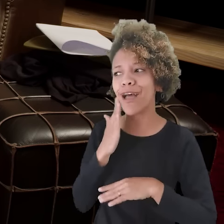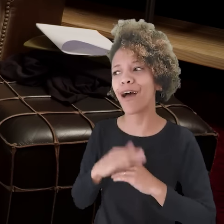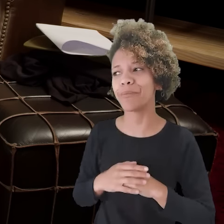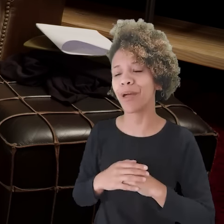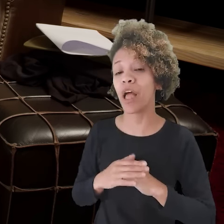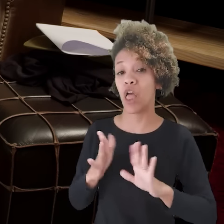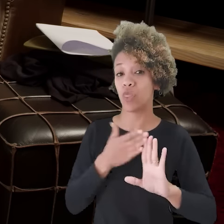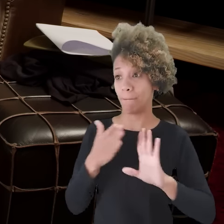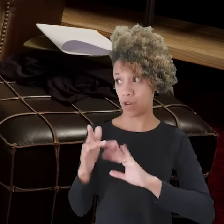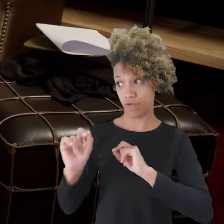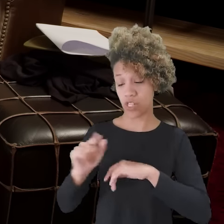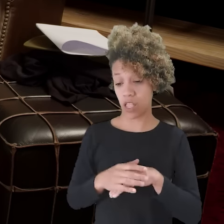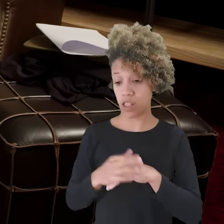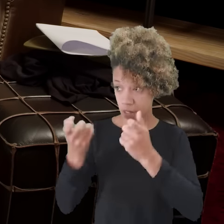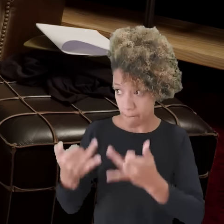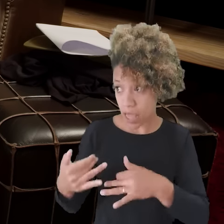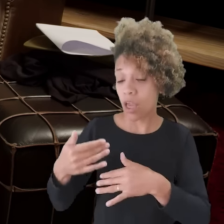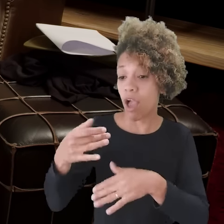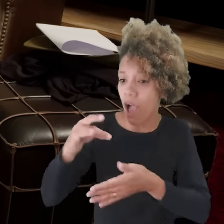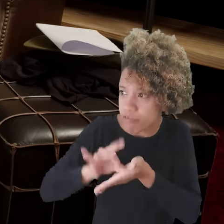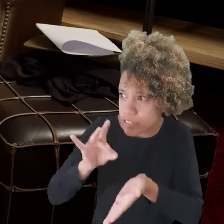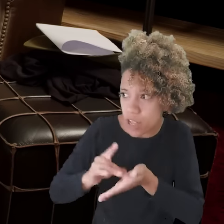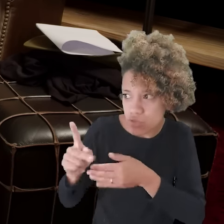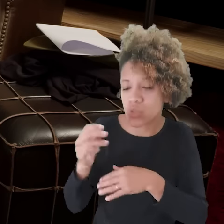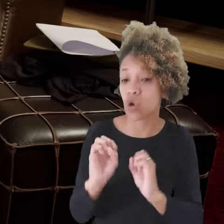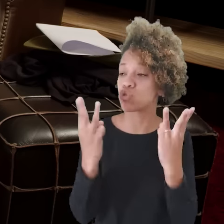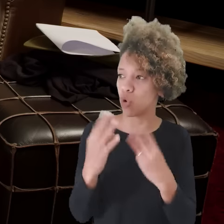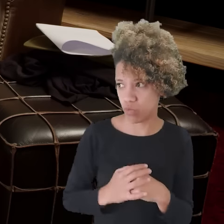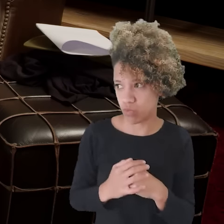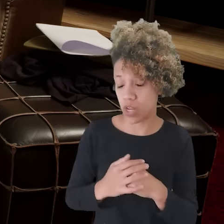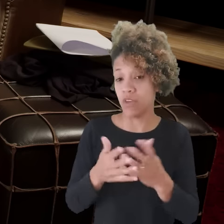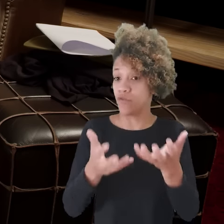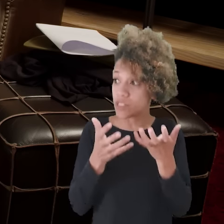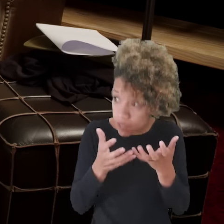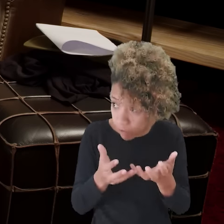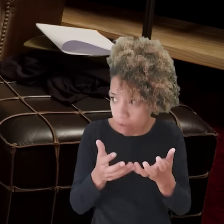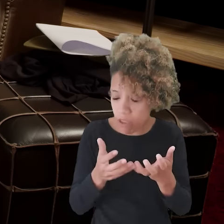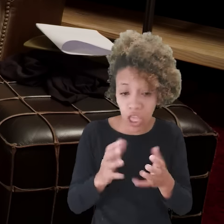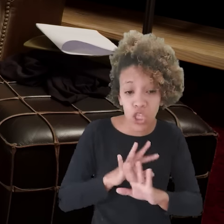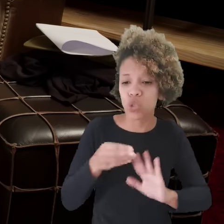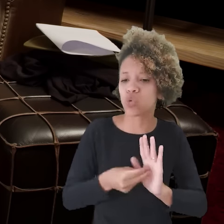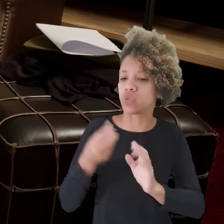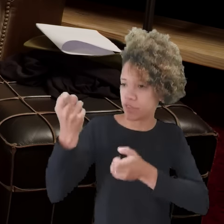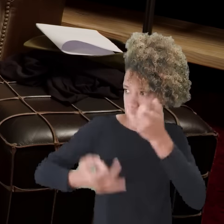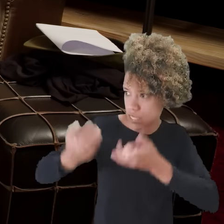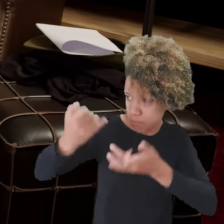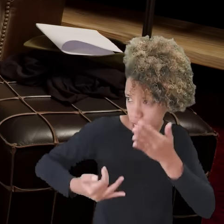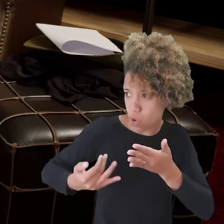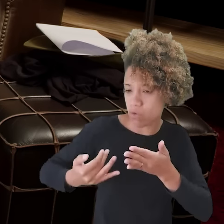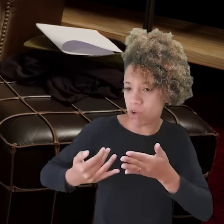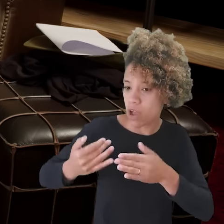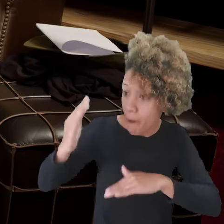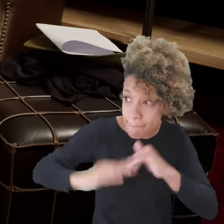é momento em que você fala a verdade no seu show e você quer que tudo que você